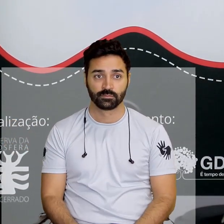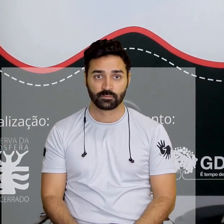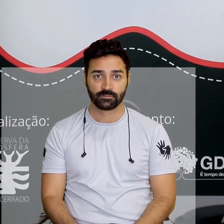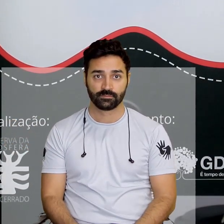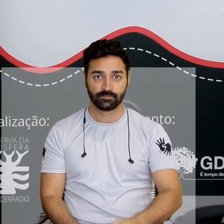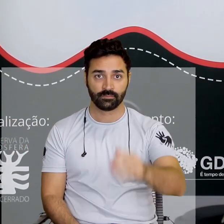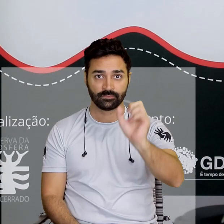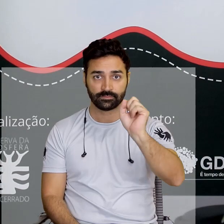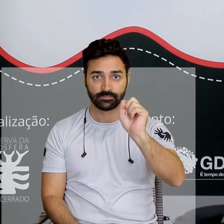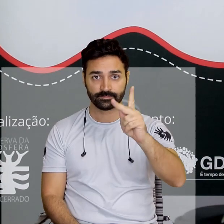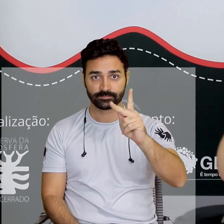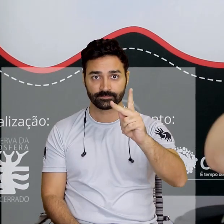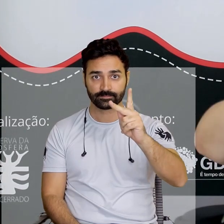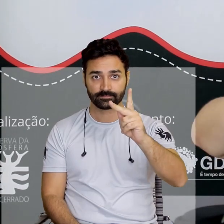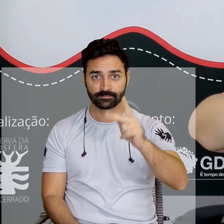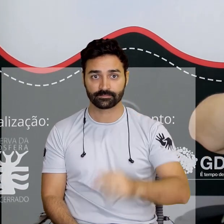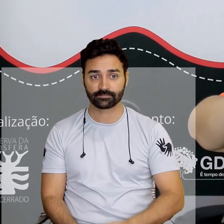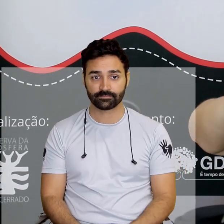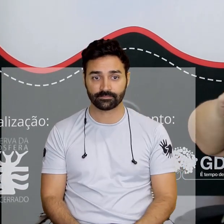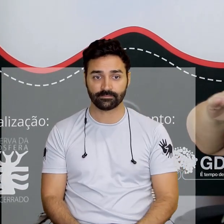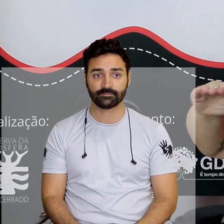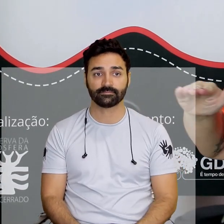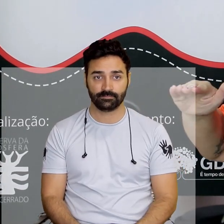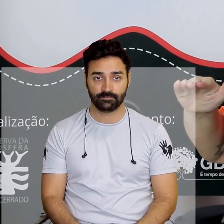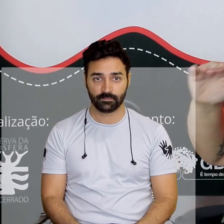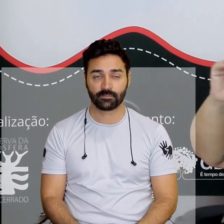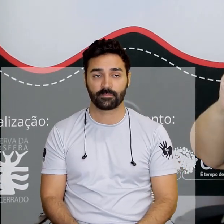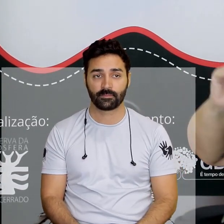Ok? Então, criança,